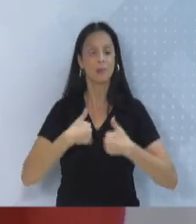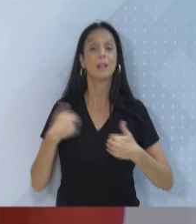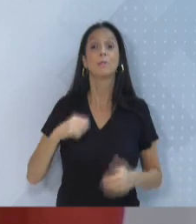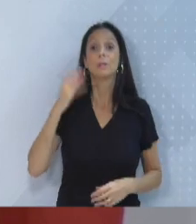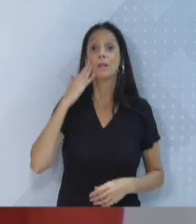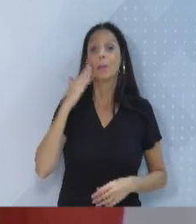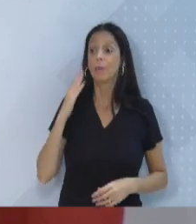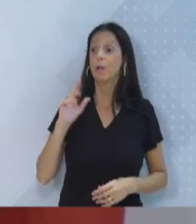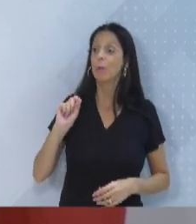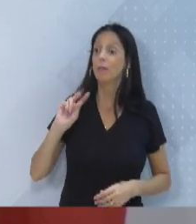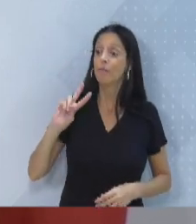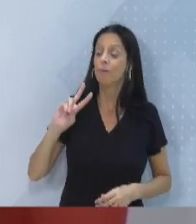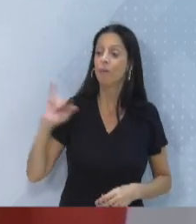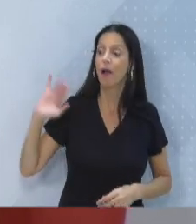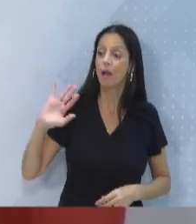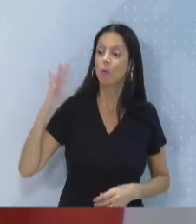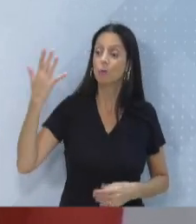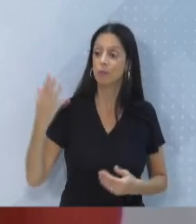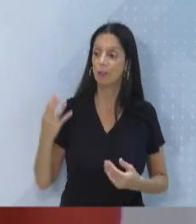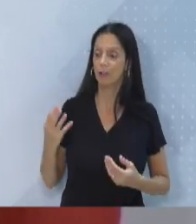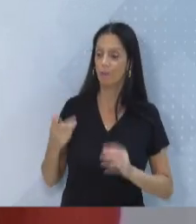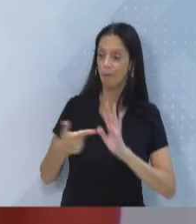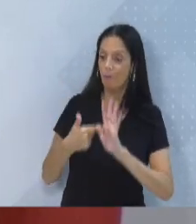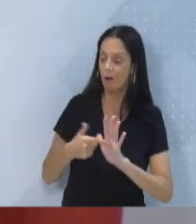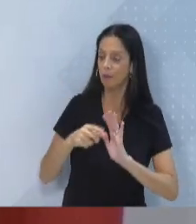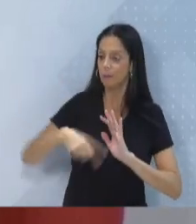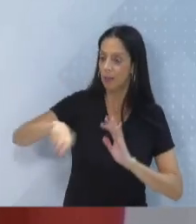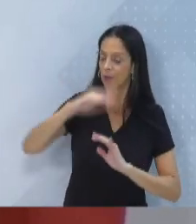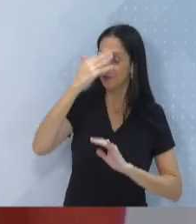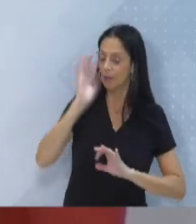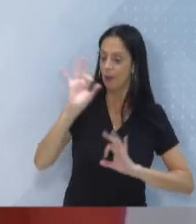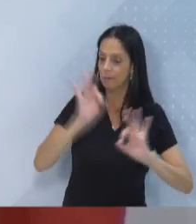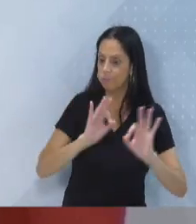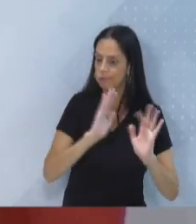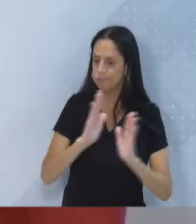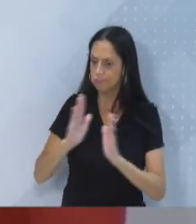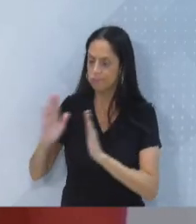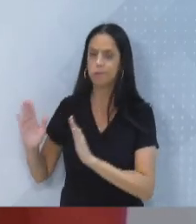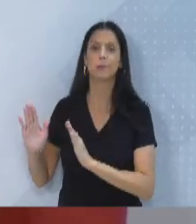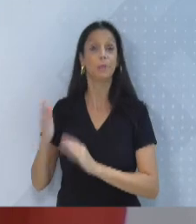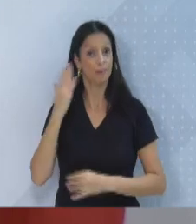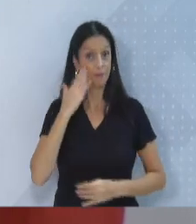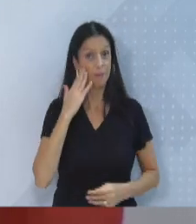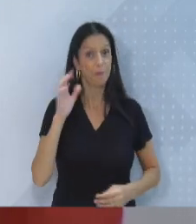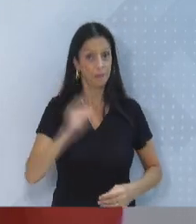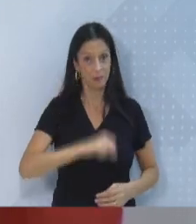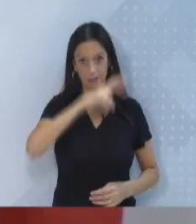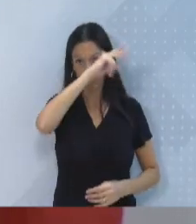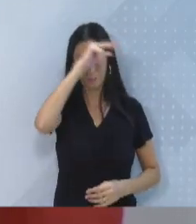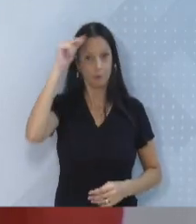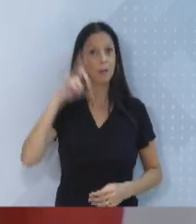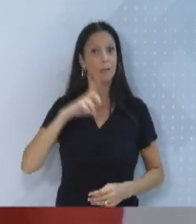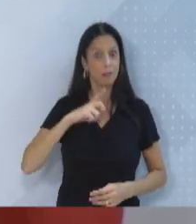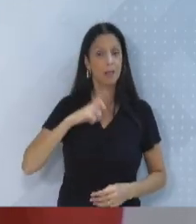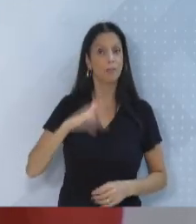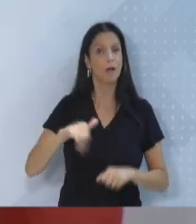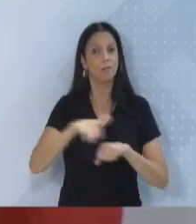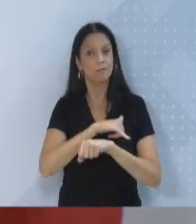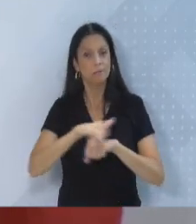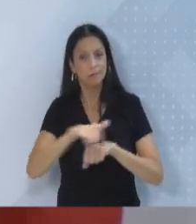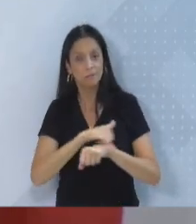Previsibilidade da organização para eles, né? A gente sabe que a prefeitura tem planos de contingência para